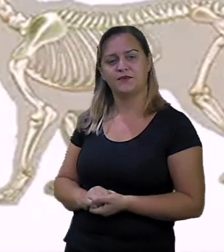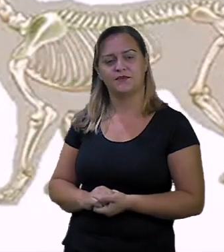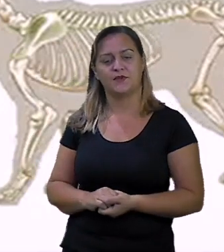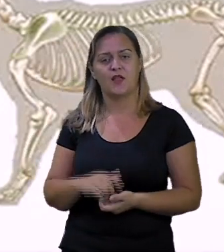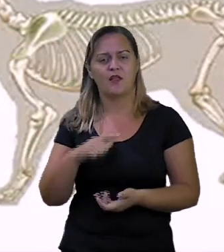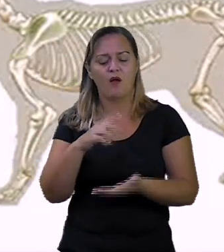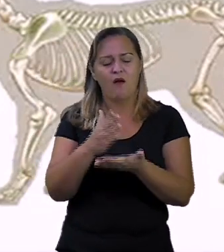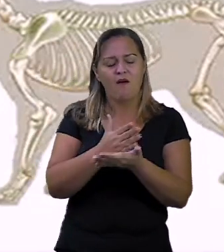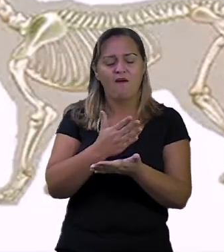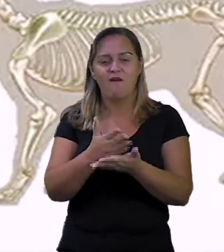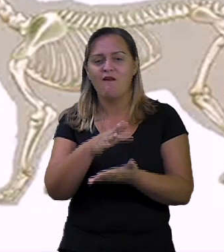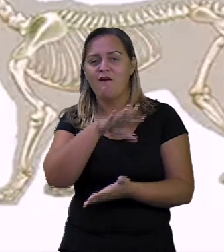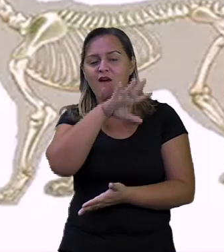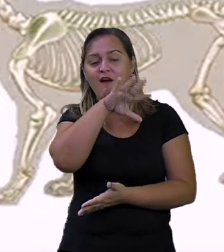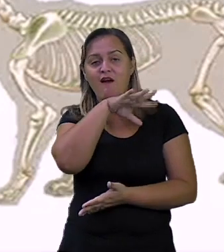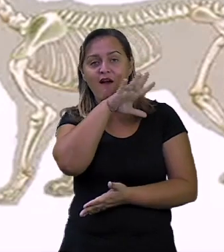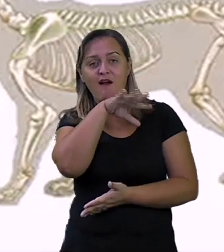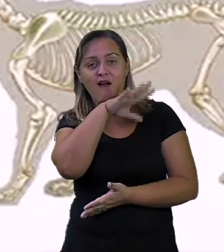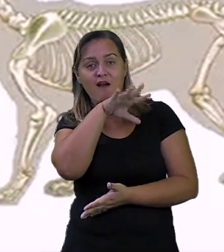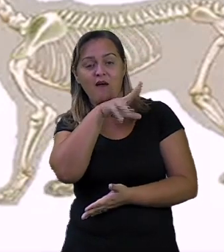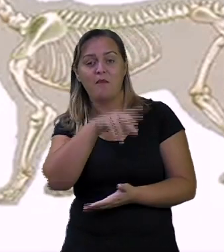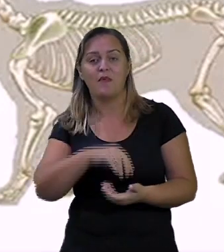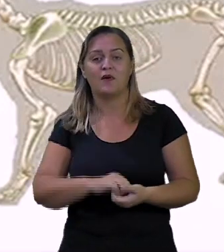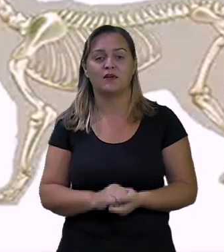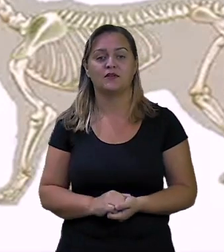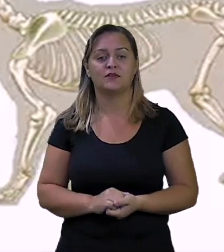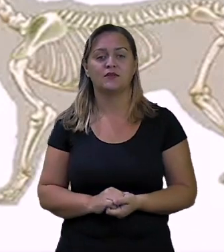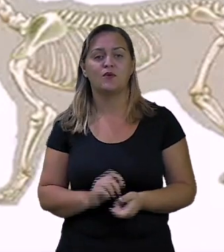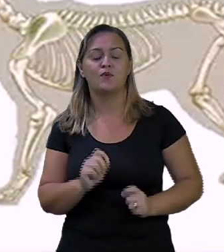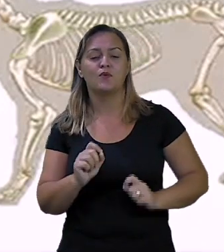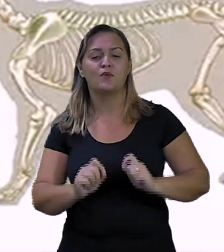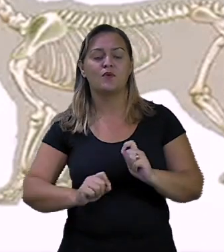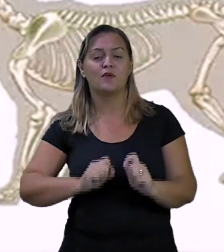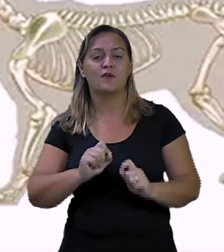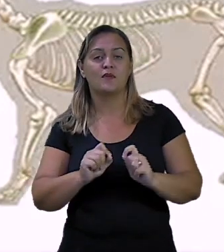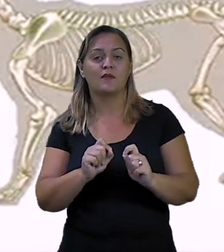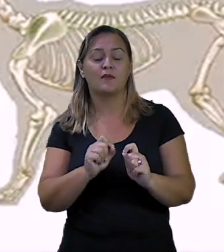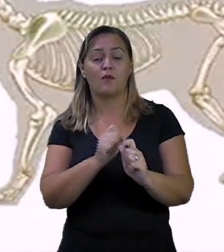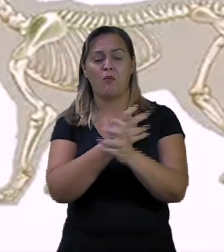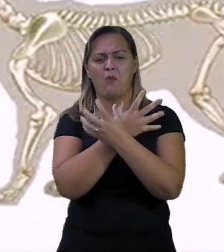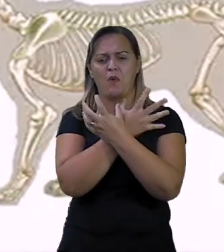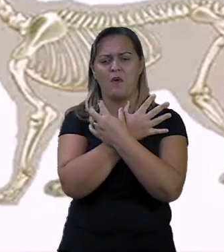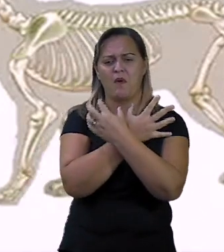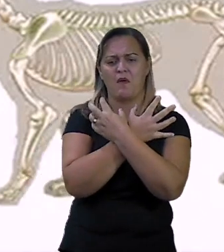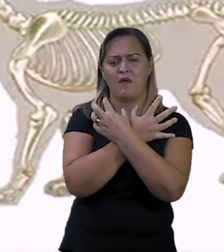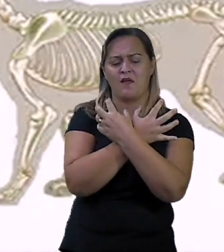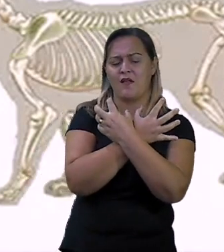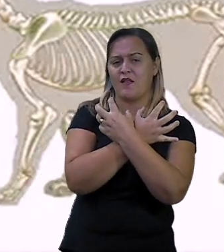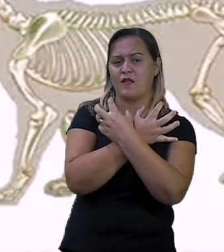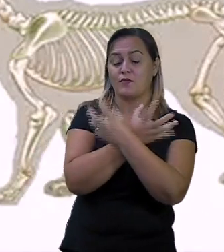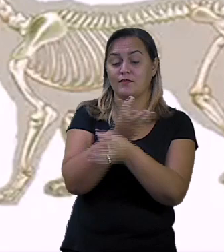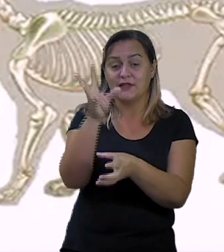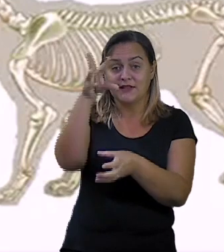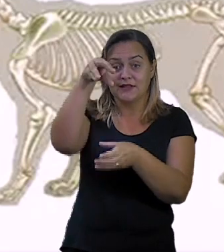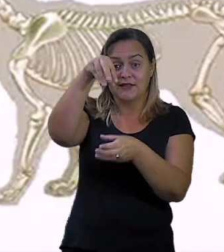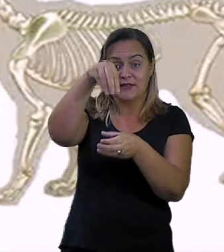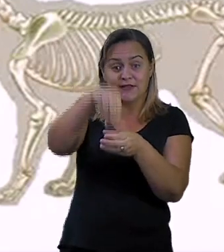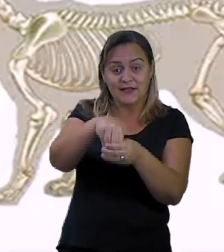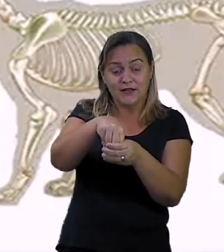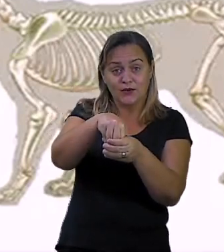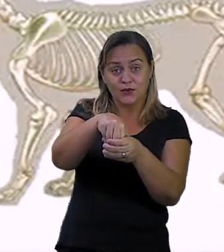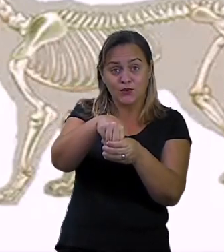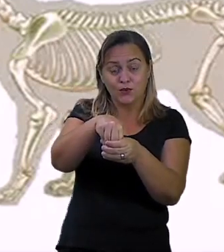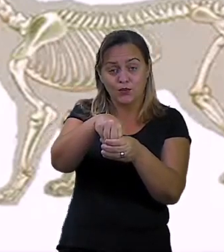de alguns indivíduos aonde o esqueleto é dentro ou seja